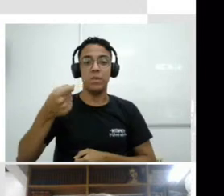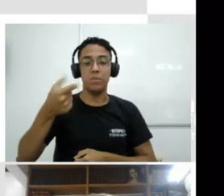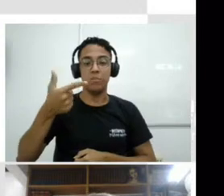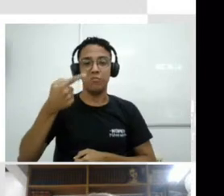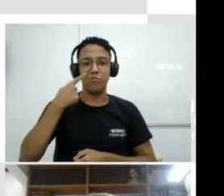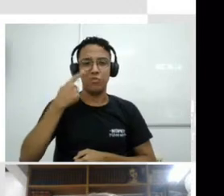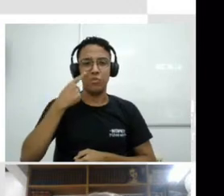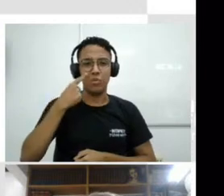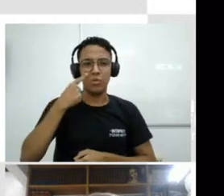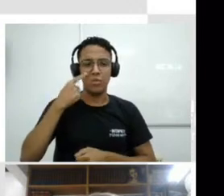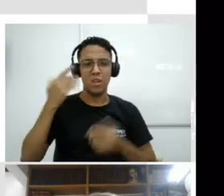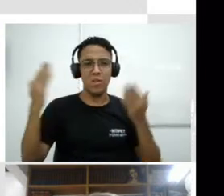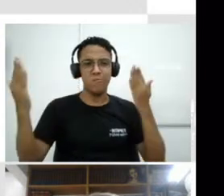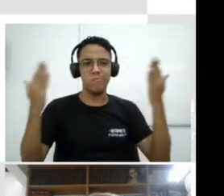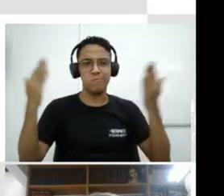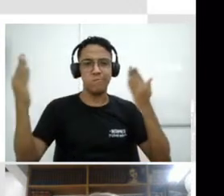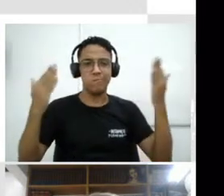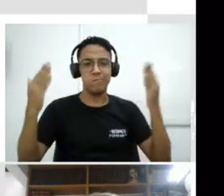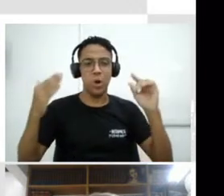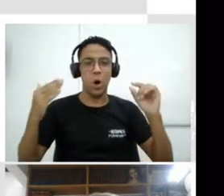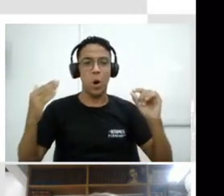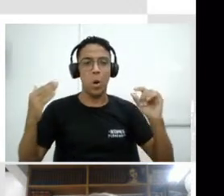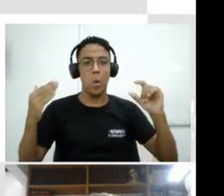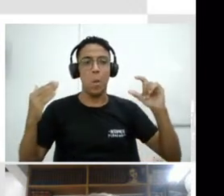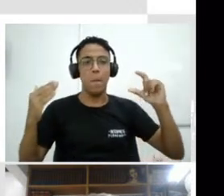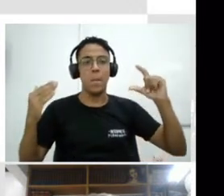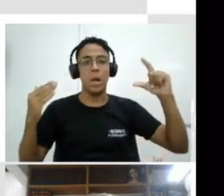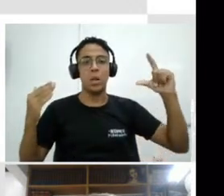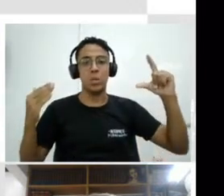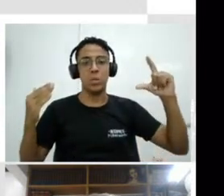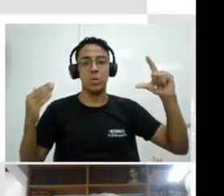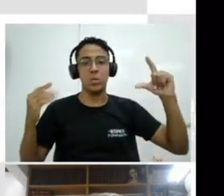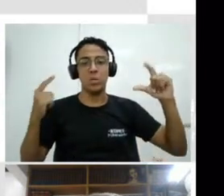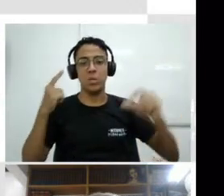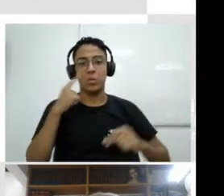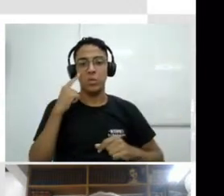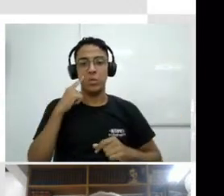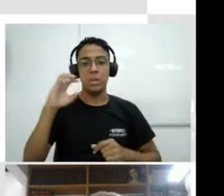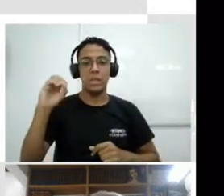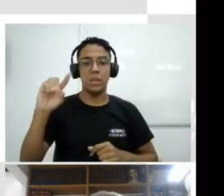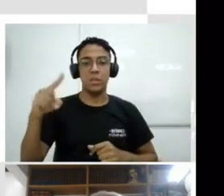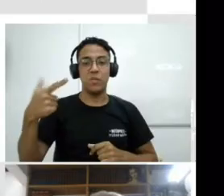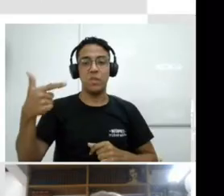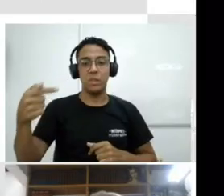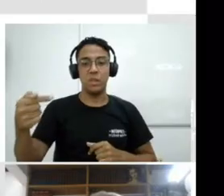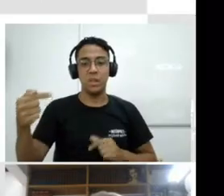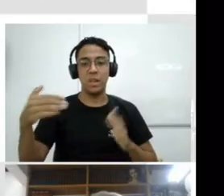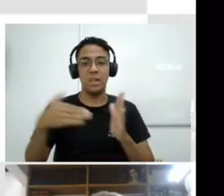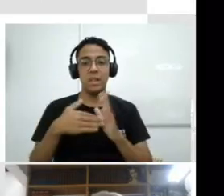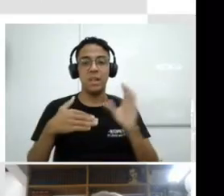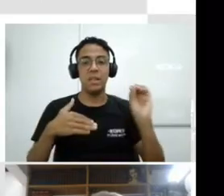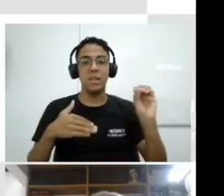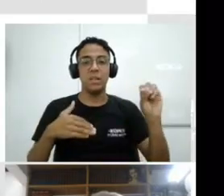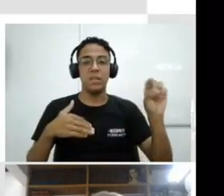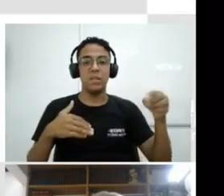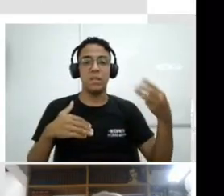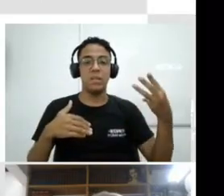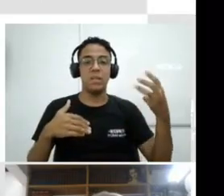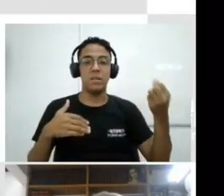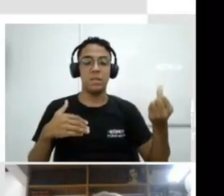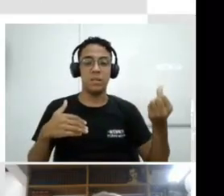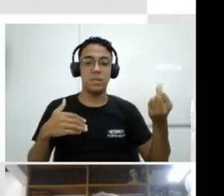ser da ordem de 8 vezes, né? Multiplica 0,04 por 8 e vocês têm 0,36, apenas num período de